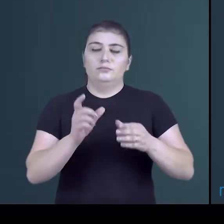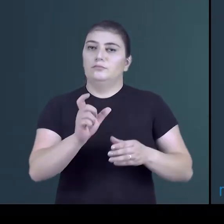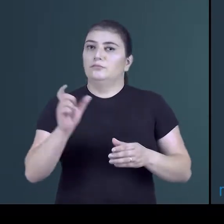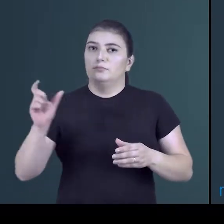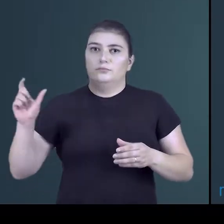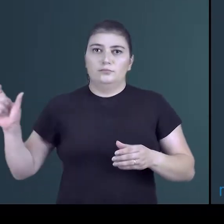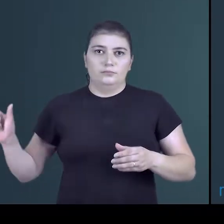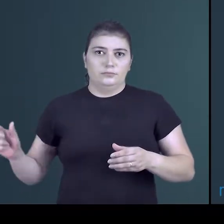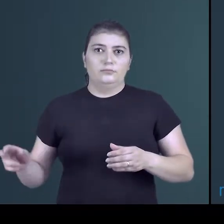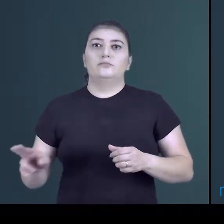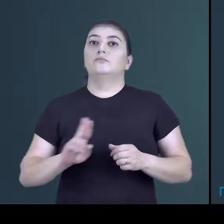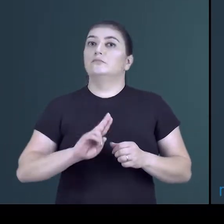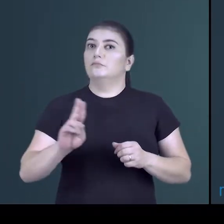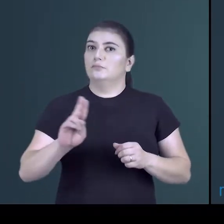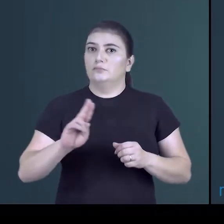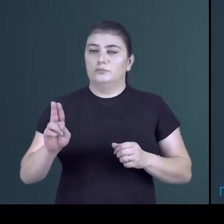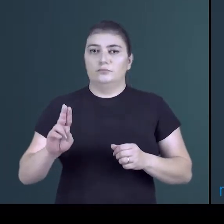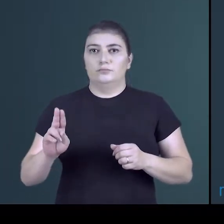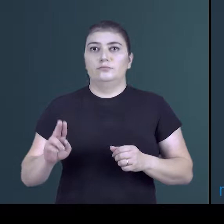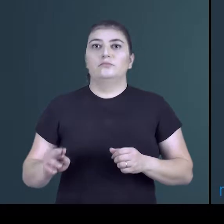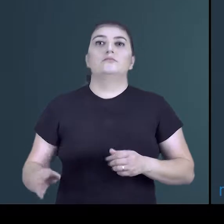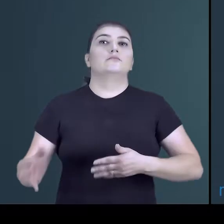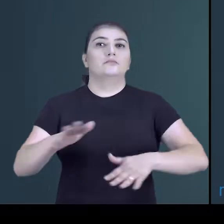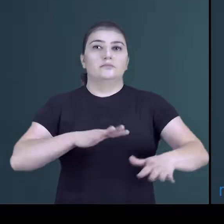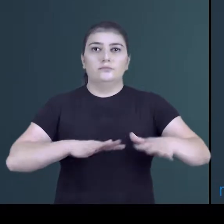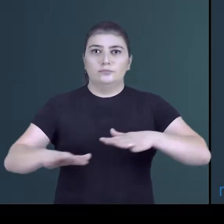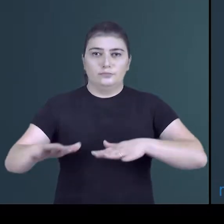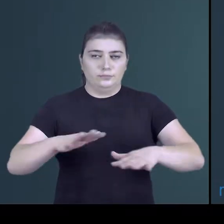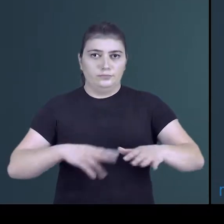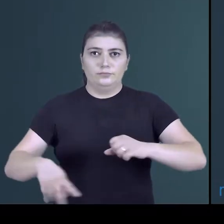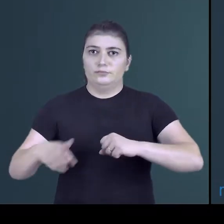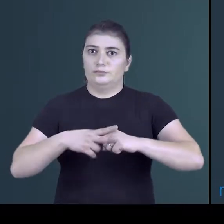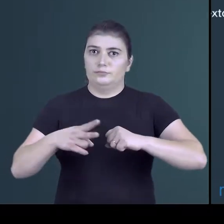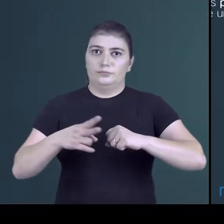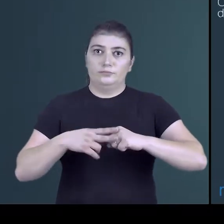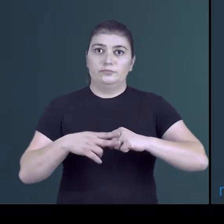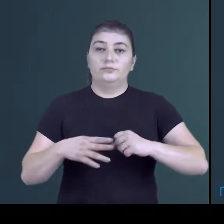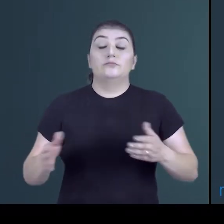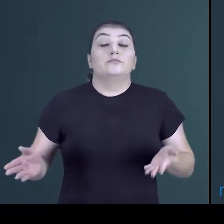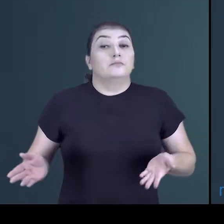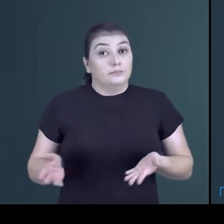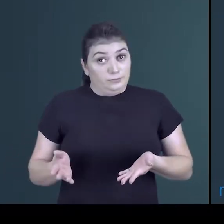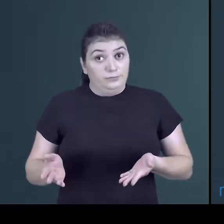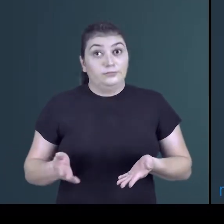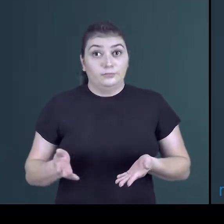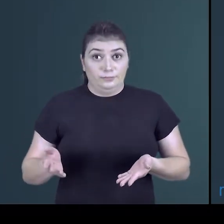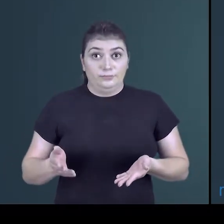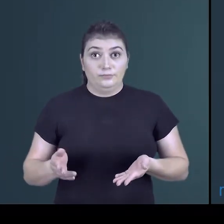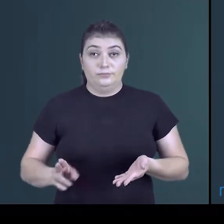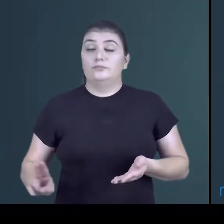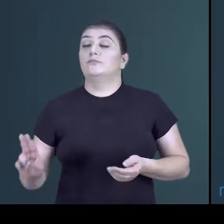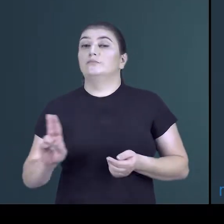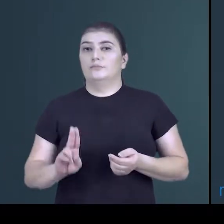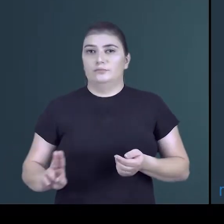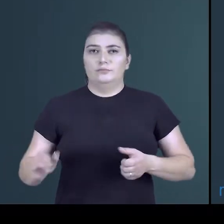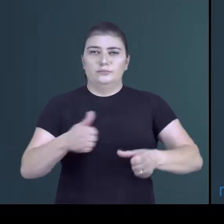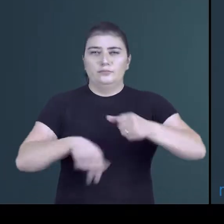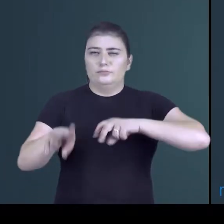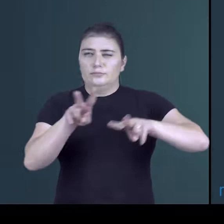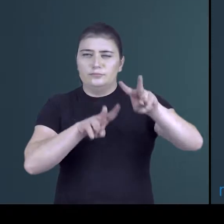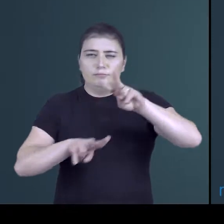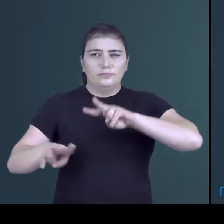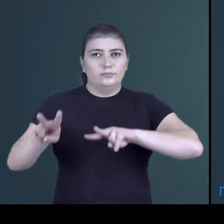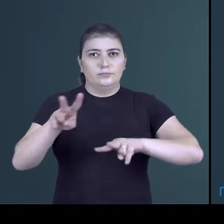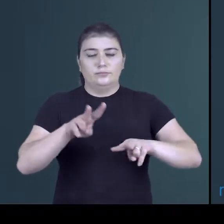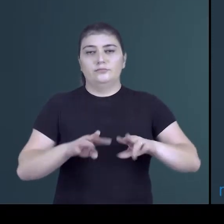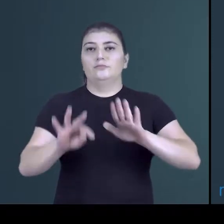palavras, colocação pronominal e transitividade verbal. Aqui, partimos para uma função ou para